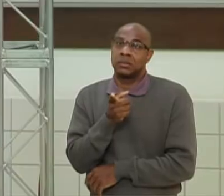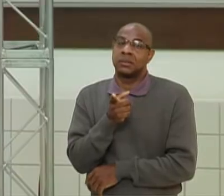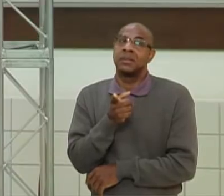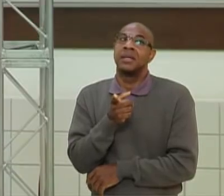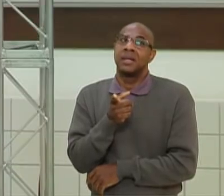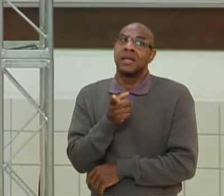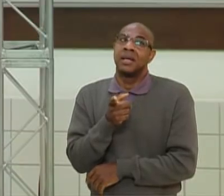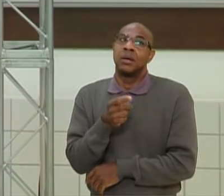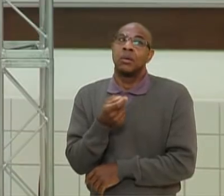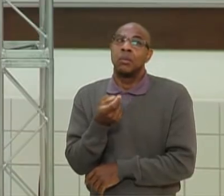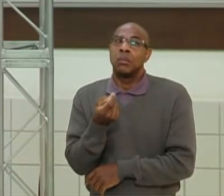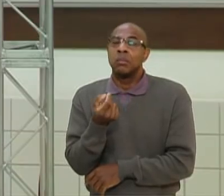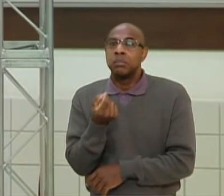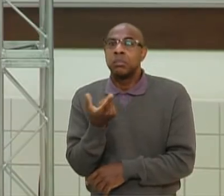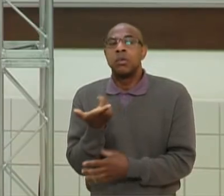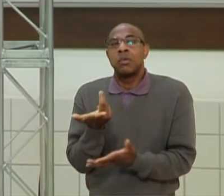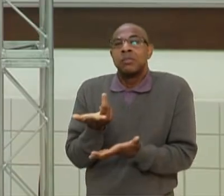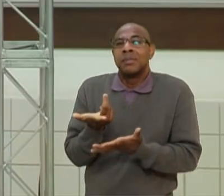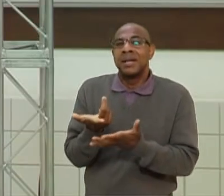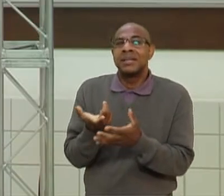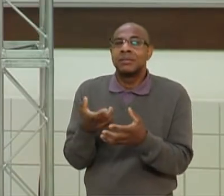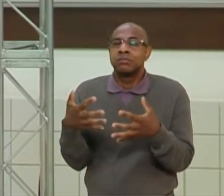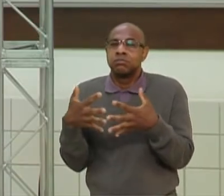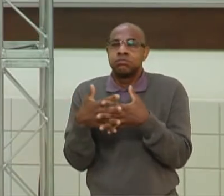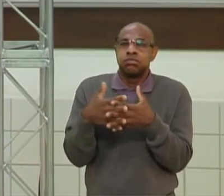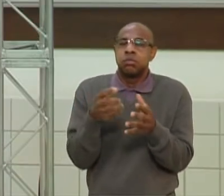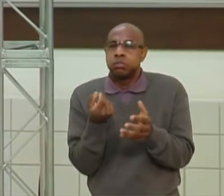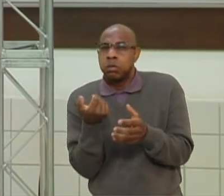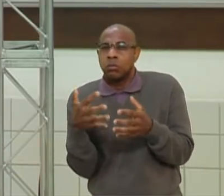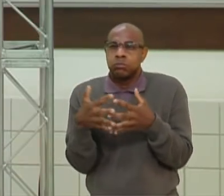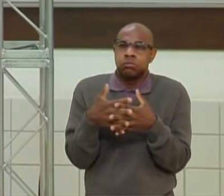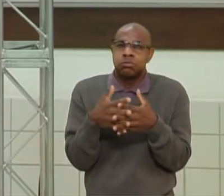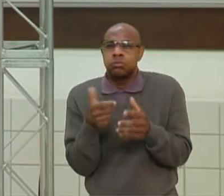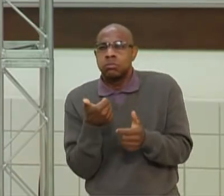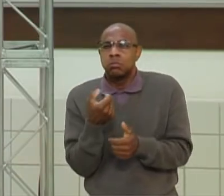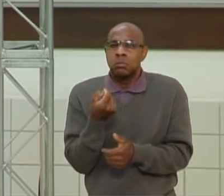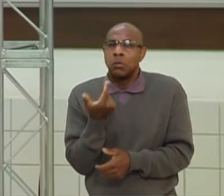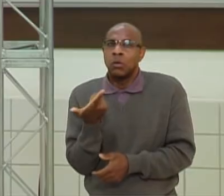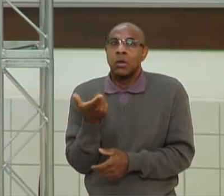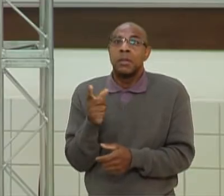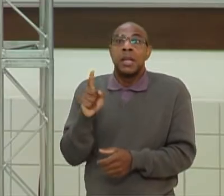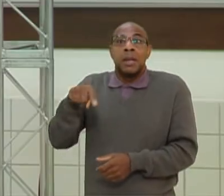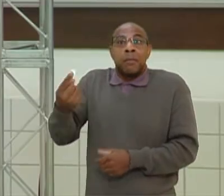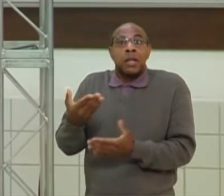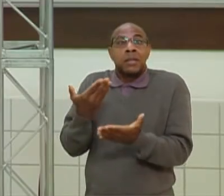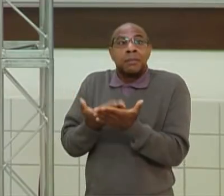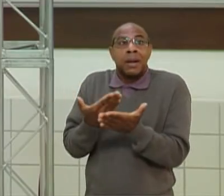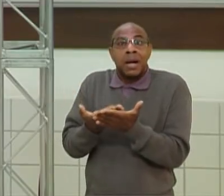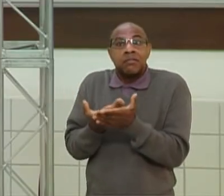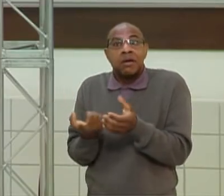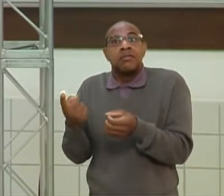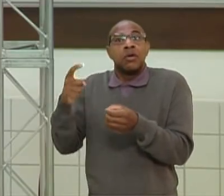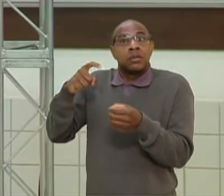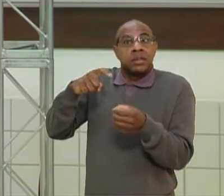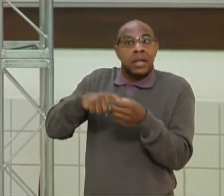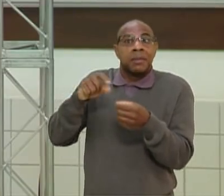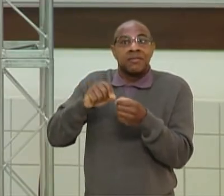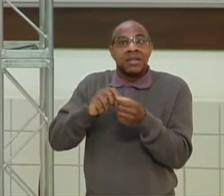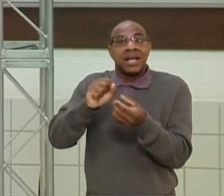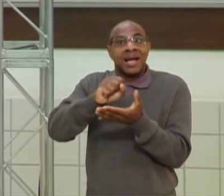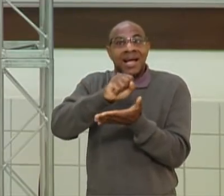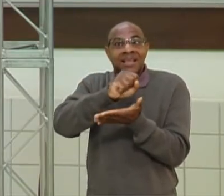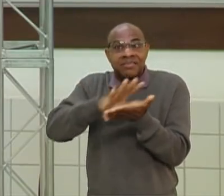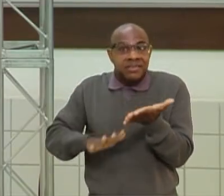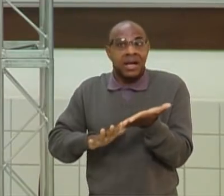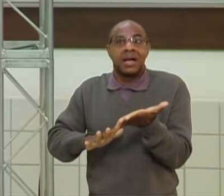Não é difícil, mas mais densa. Então, não se preocupe, na próxima aula a gente vai voltar para fazer